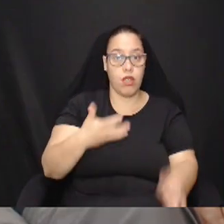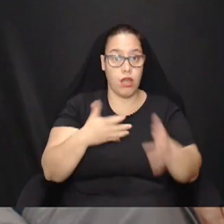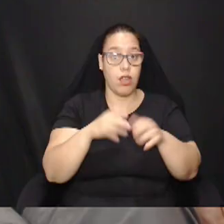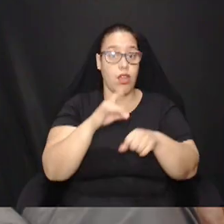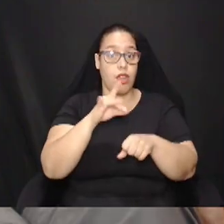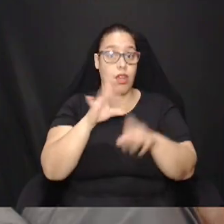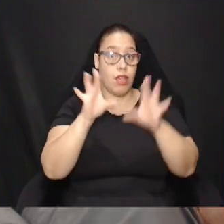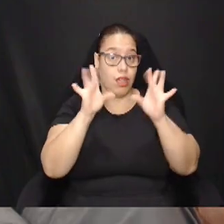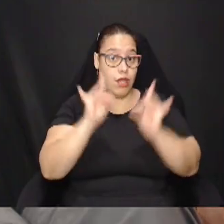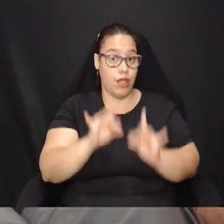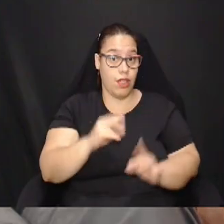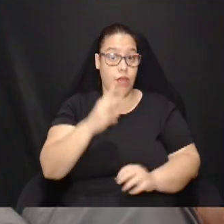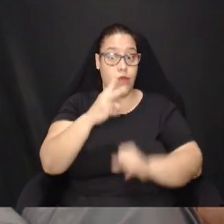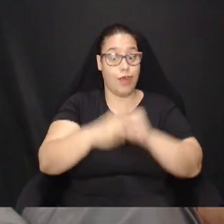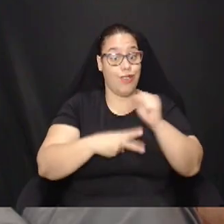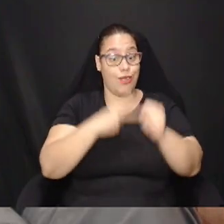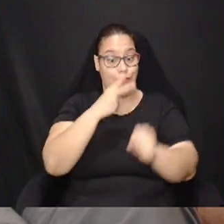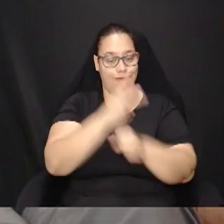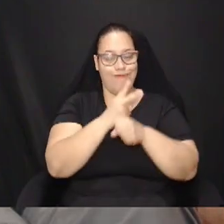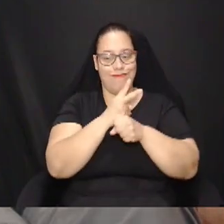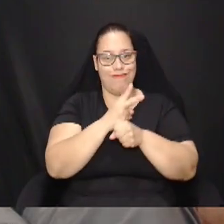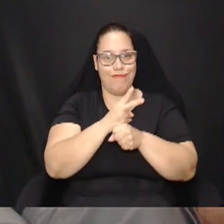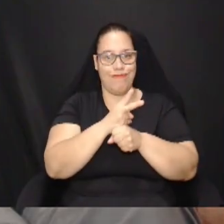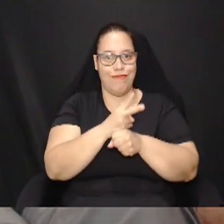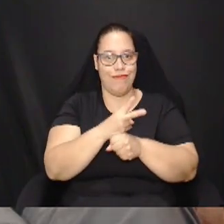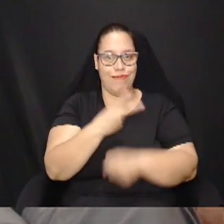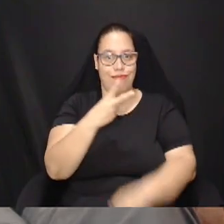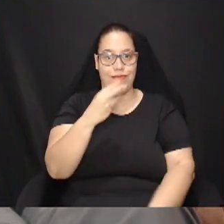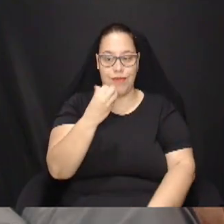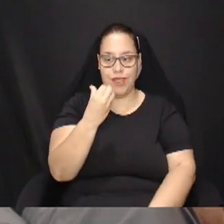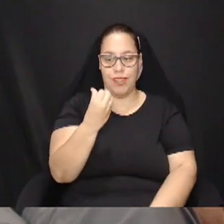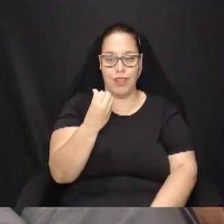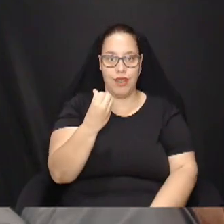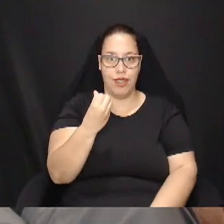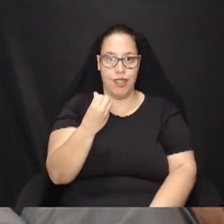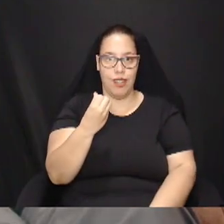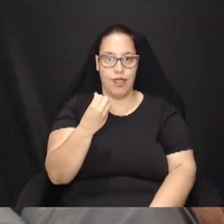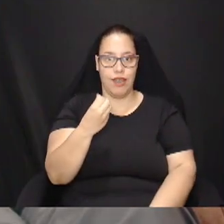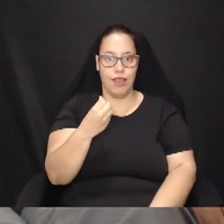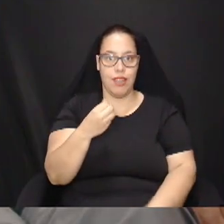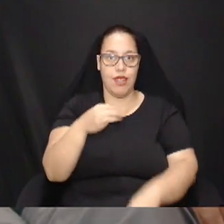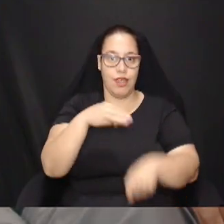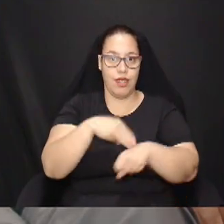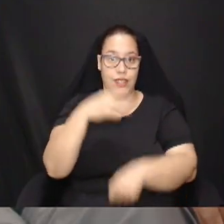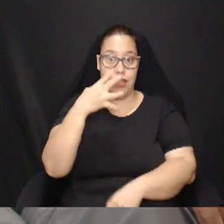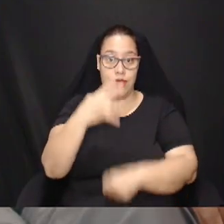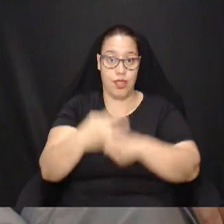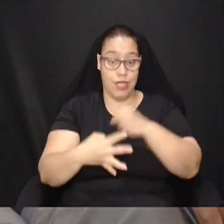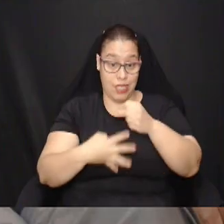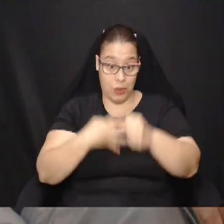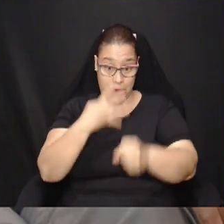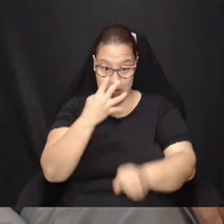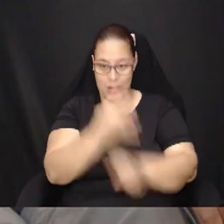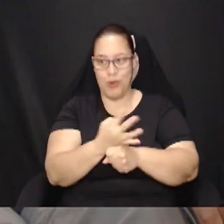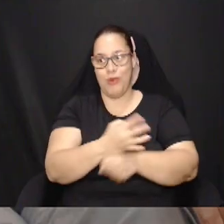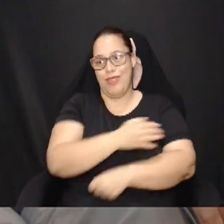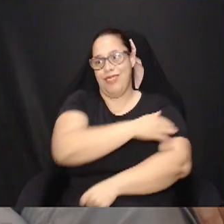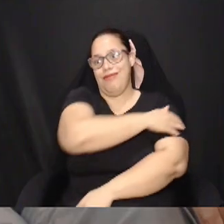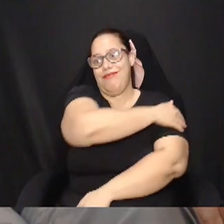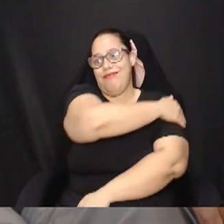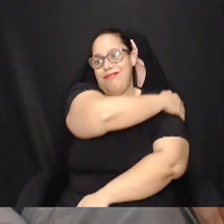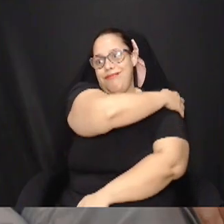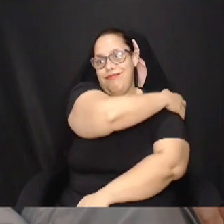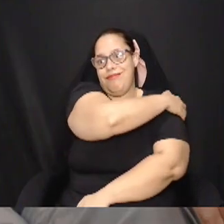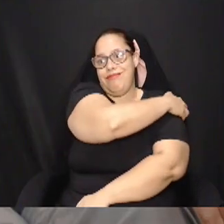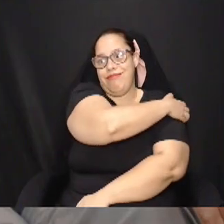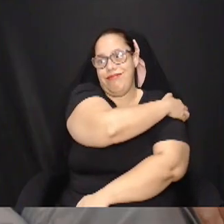2 anos, então a gente já tá aos 26. Se ela quiser fazer um mestrado, são mais 4. Então, é muito comum